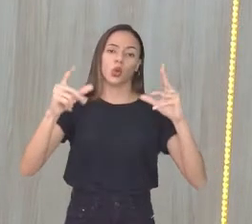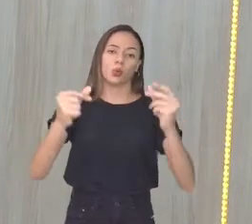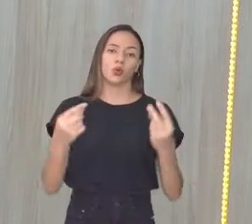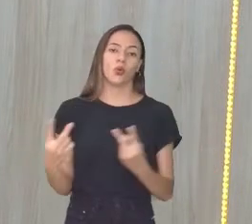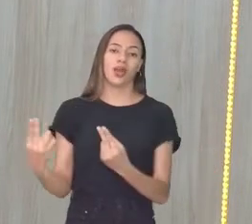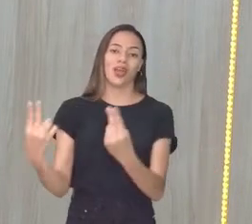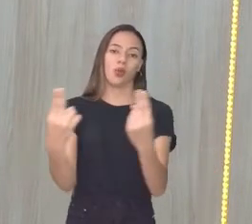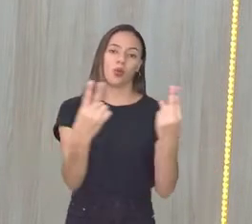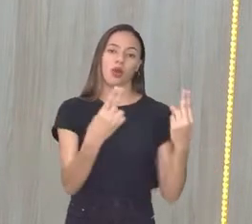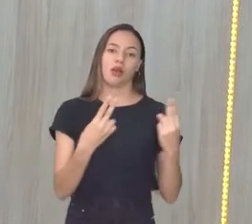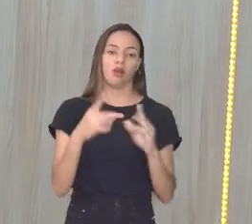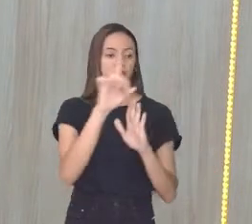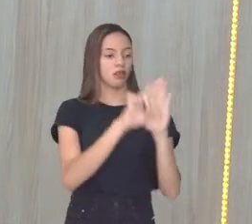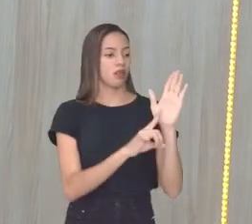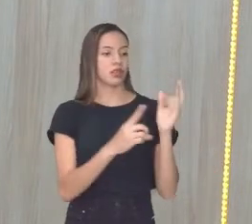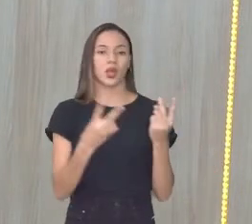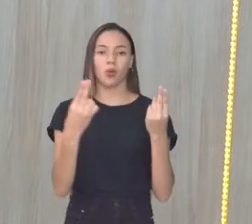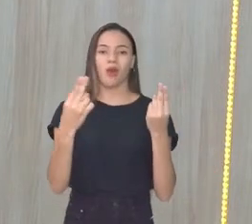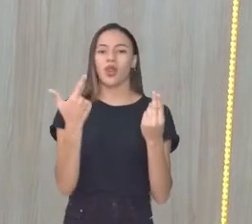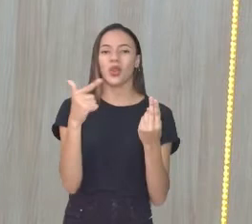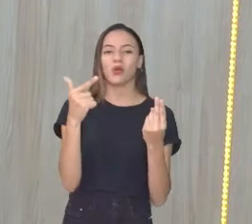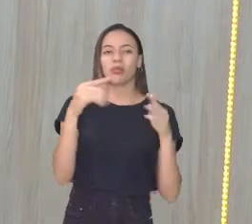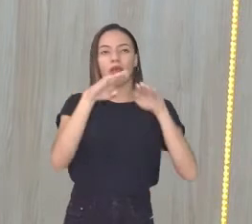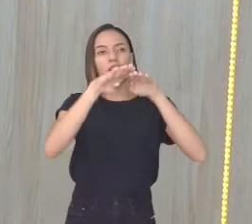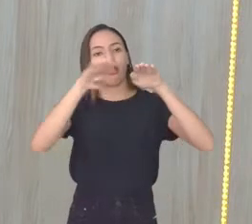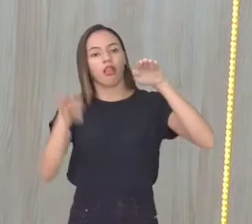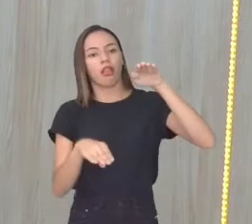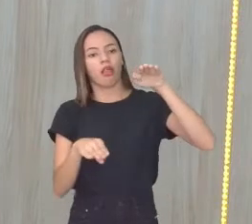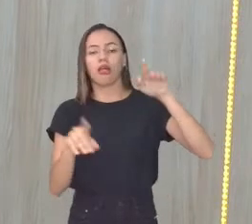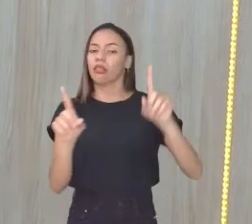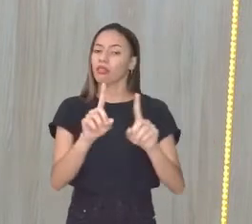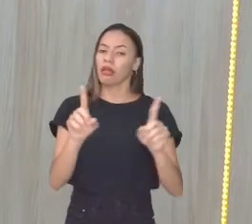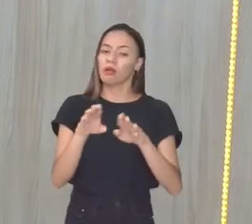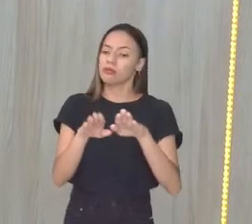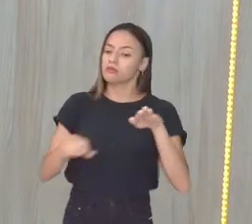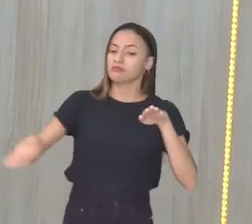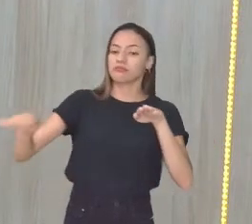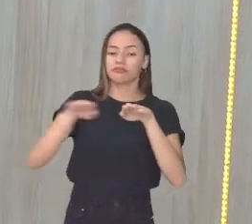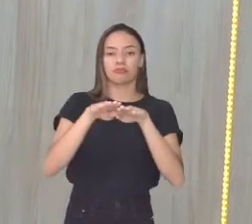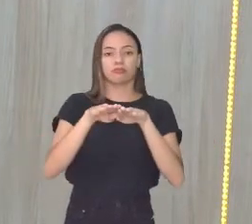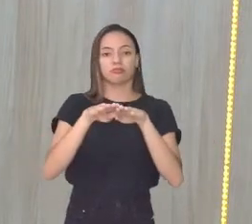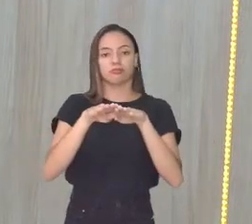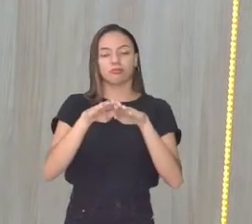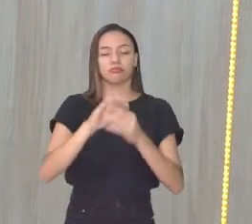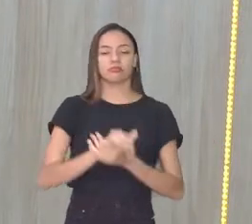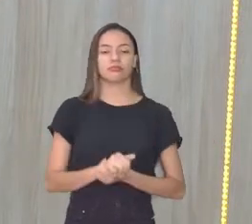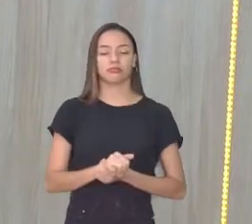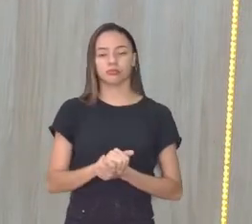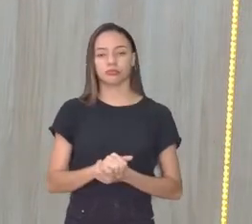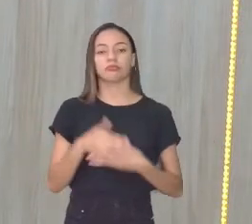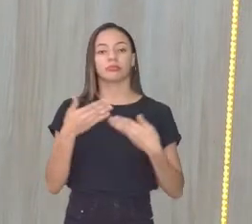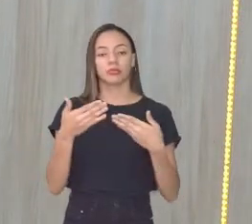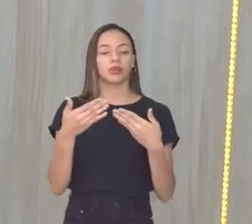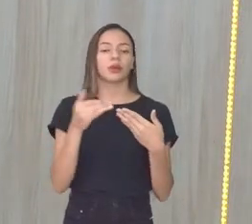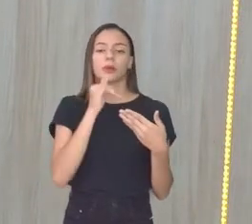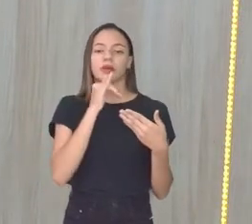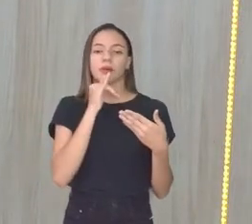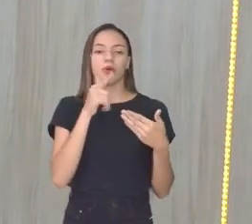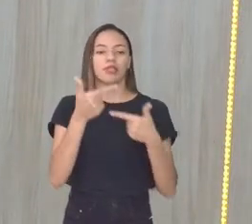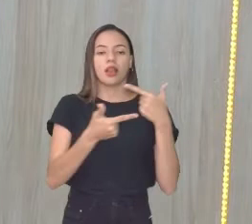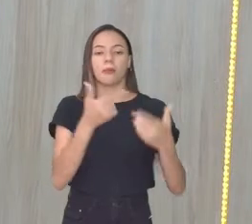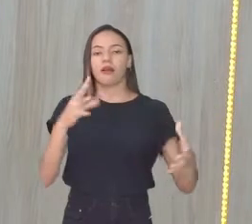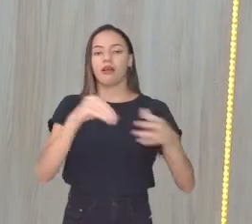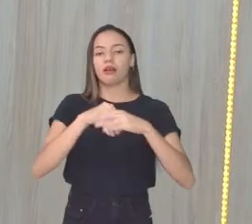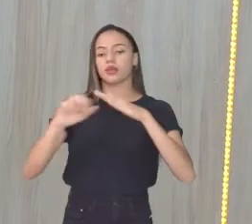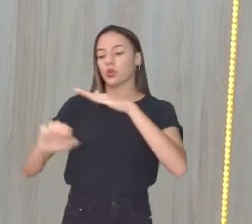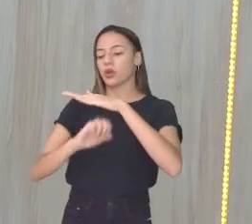hierarquia. direito, né? Não Isso. existe uma hierarquia. É nesse sentido aí a ideia de um trabalho, por exemplo, numa empresa,